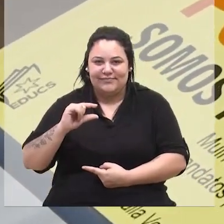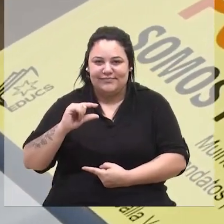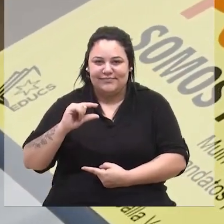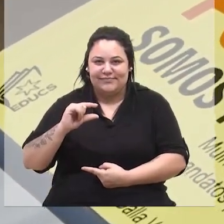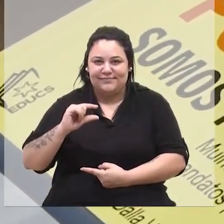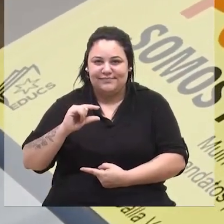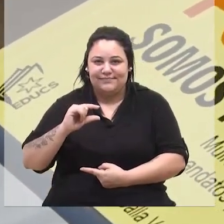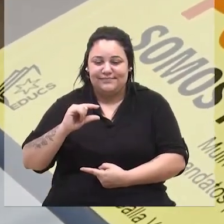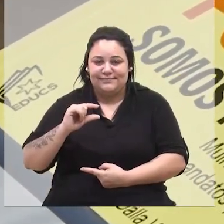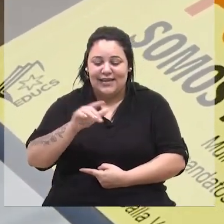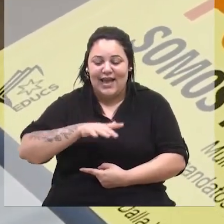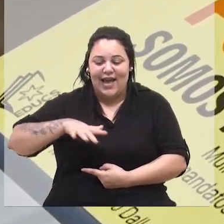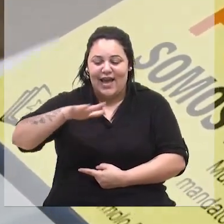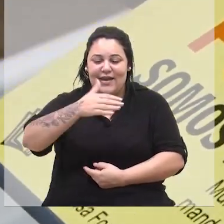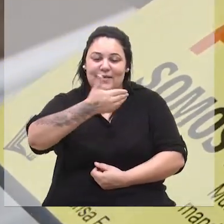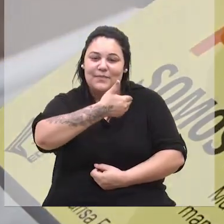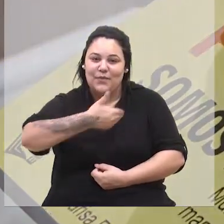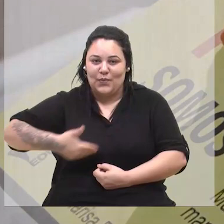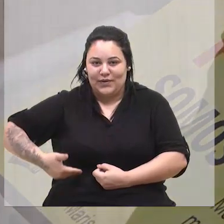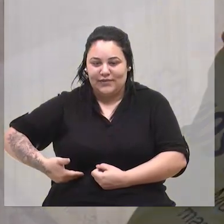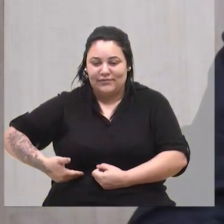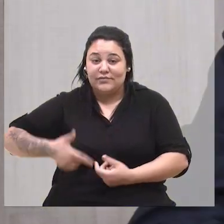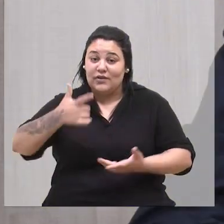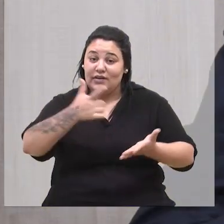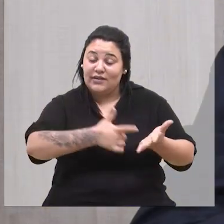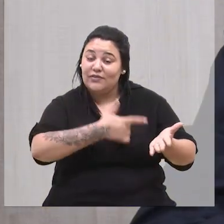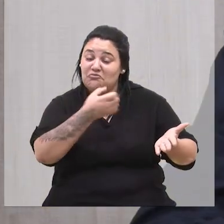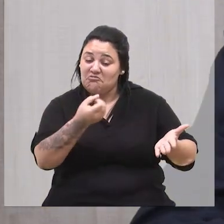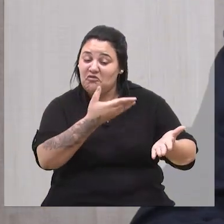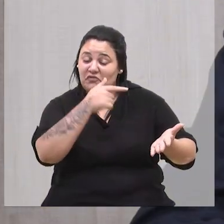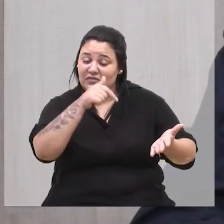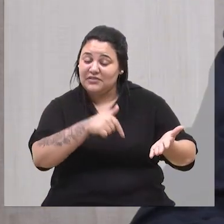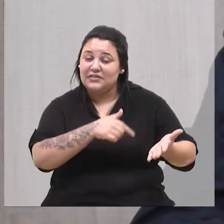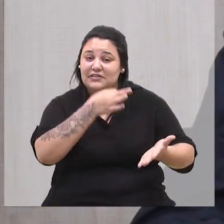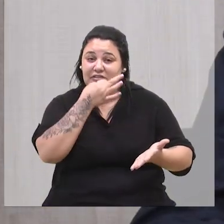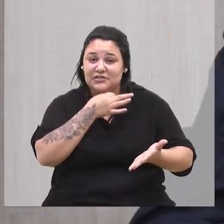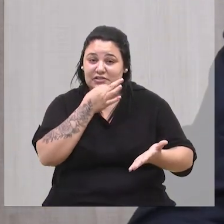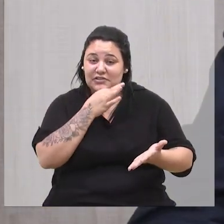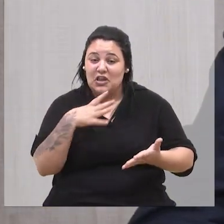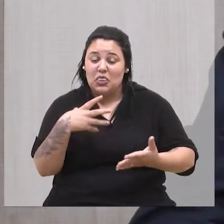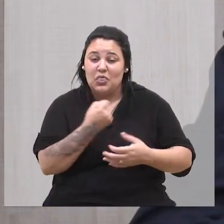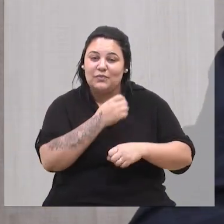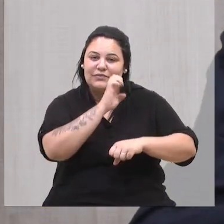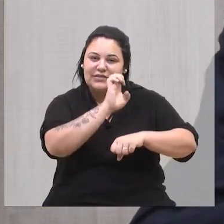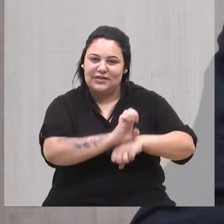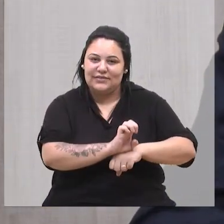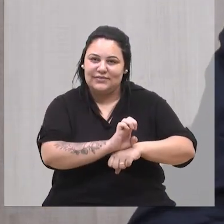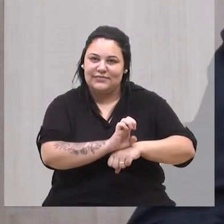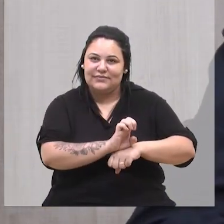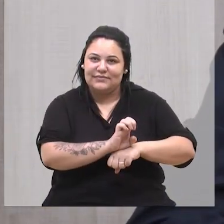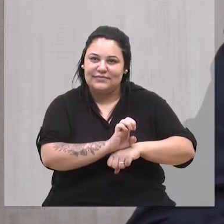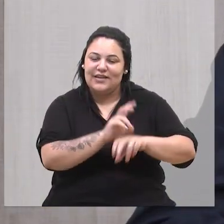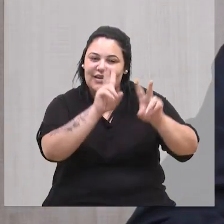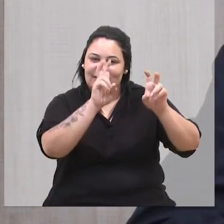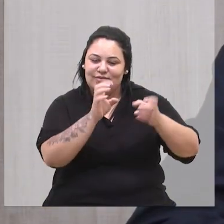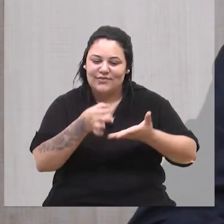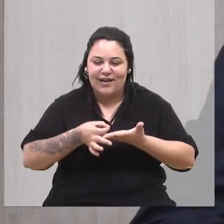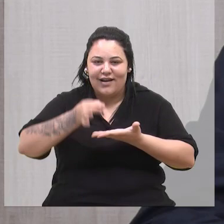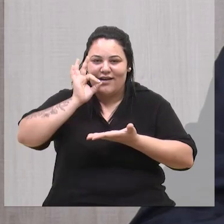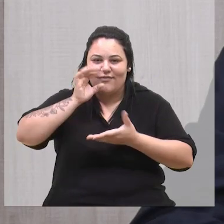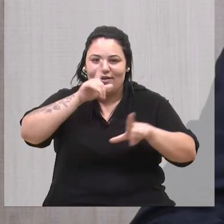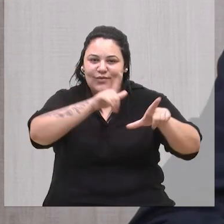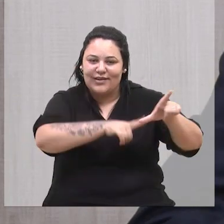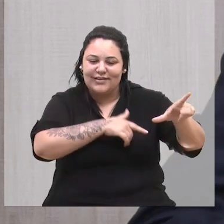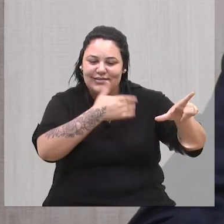Poucas Mulheres Eleitas a Mandatos Públicos, obra recentemente lançada aqui em Caxias do Sul e por todo o estado,